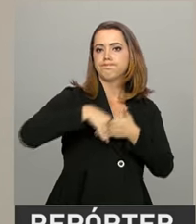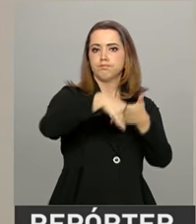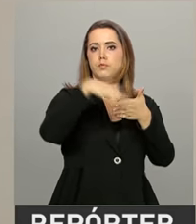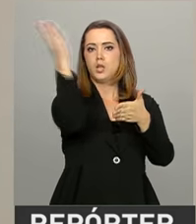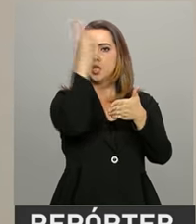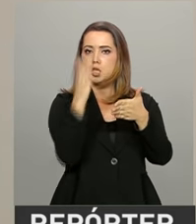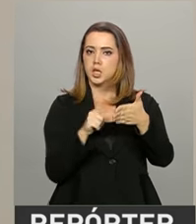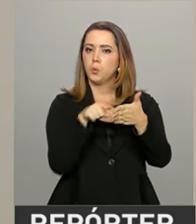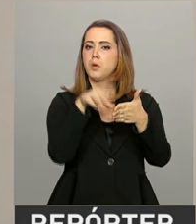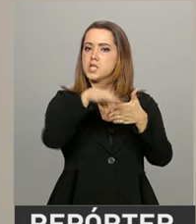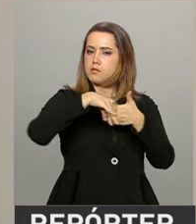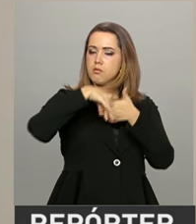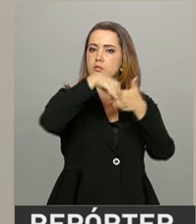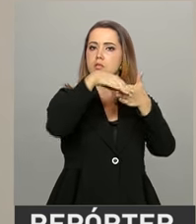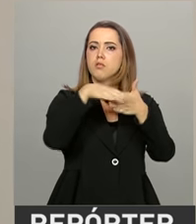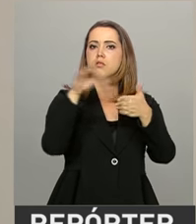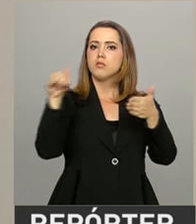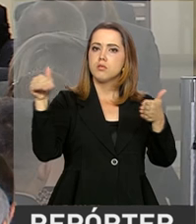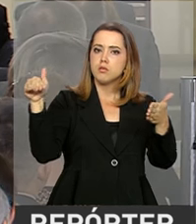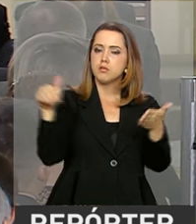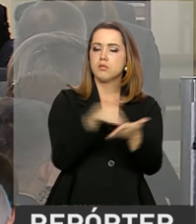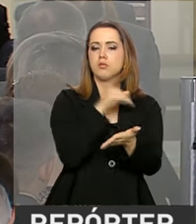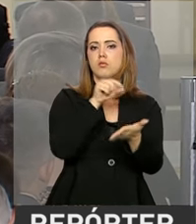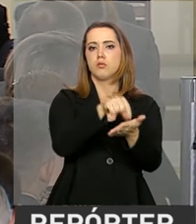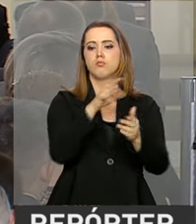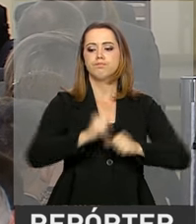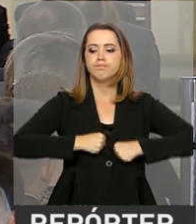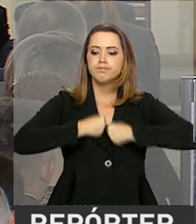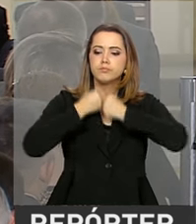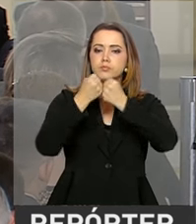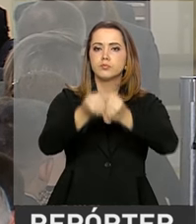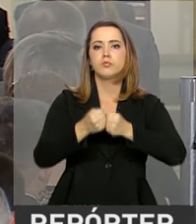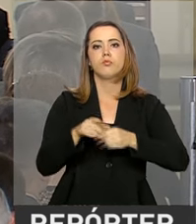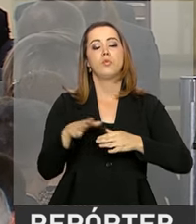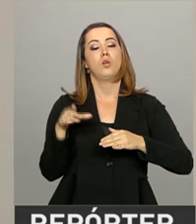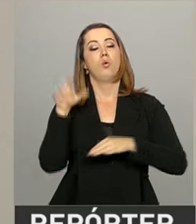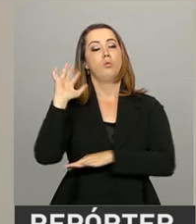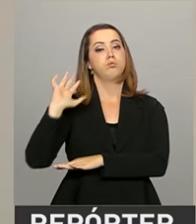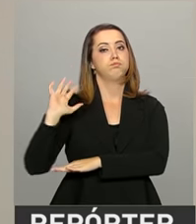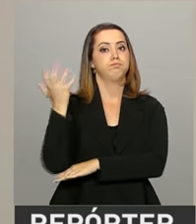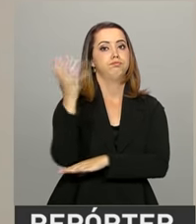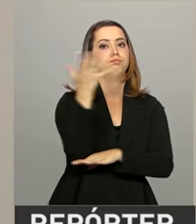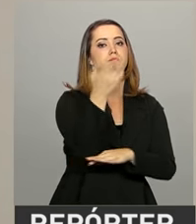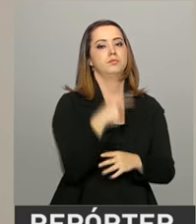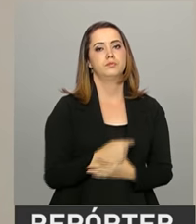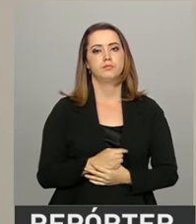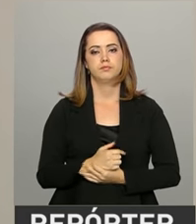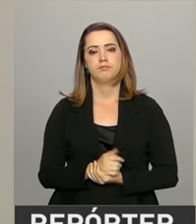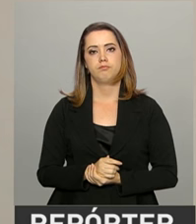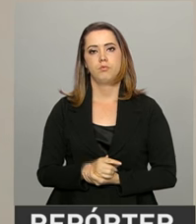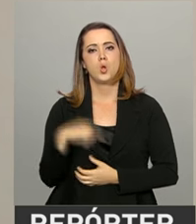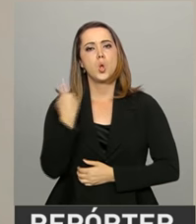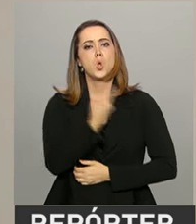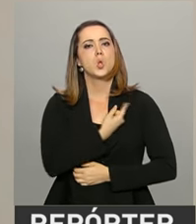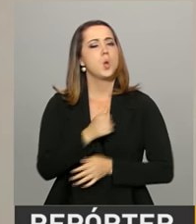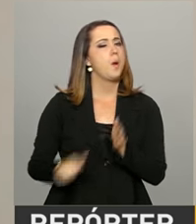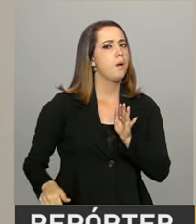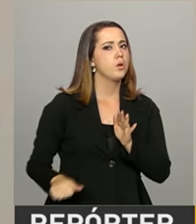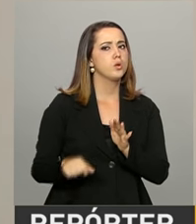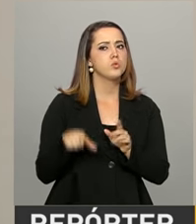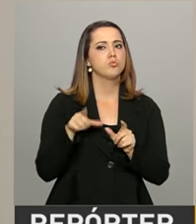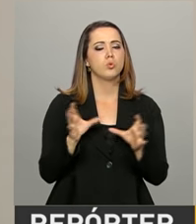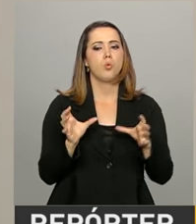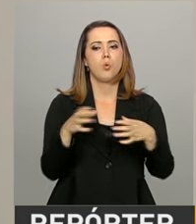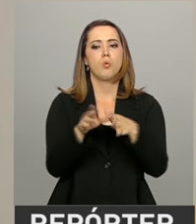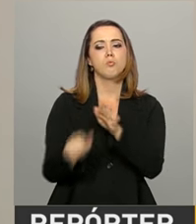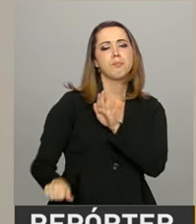que a ratificação do acordo sinaliza o empenho do país para com o tema. Agora somos uma das primeiras grandes economias